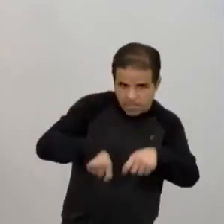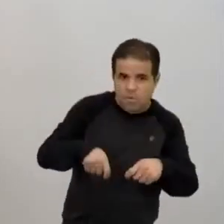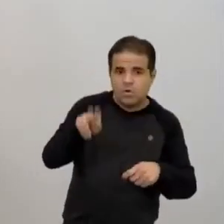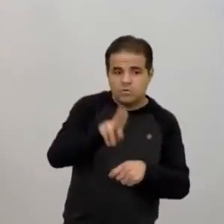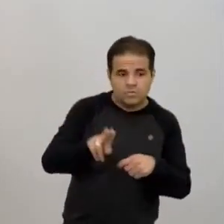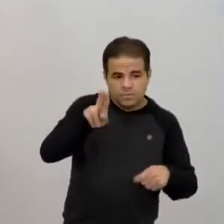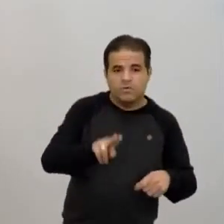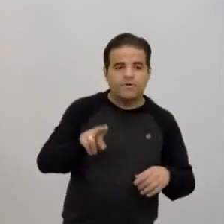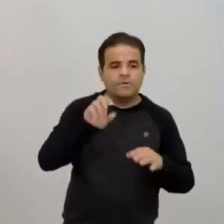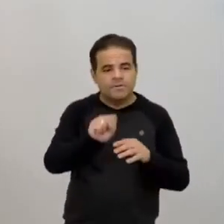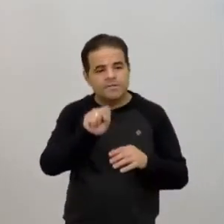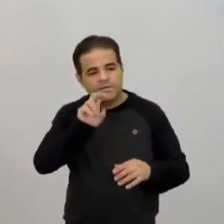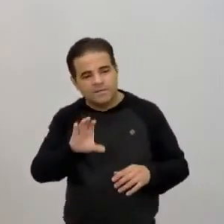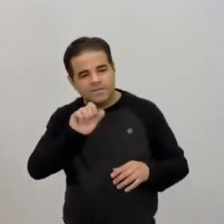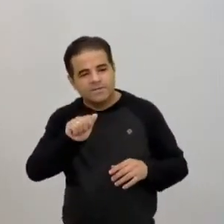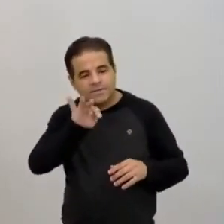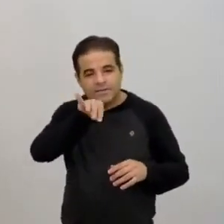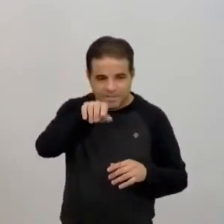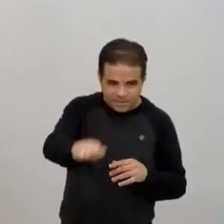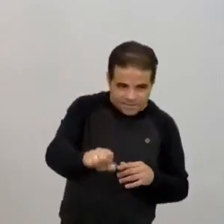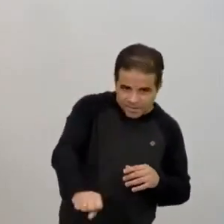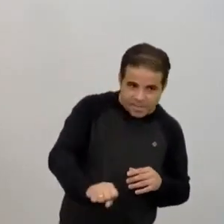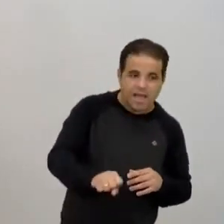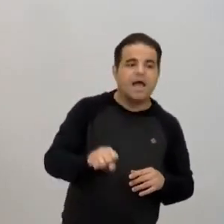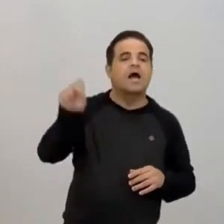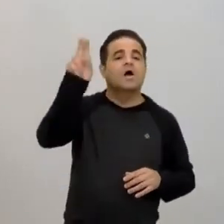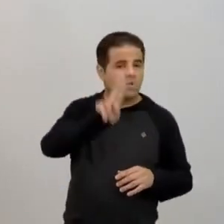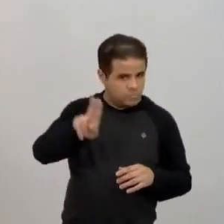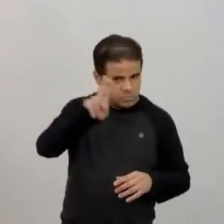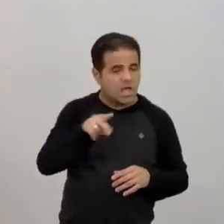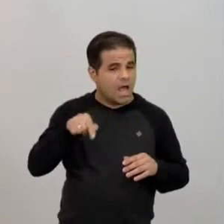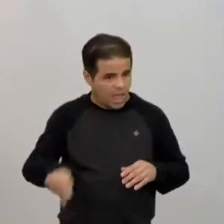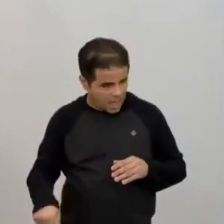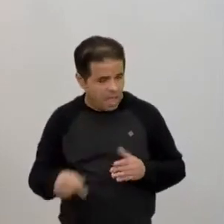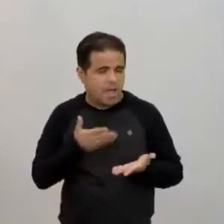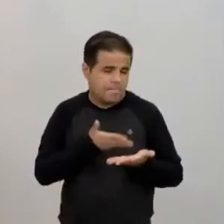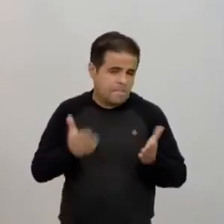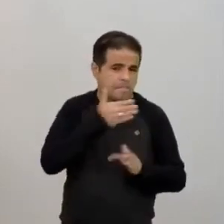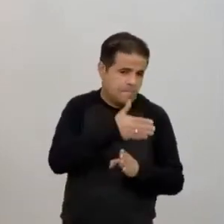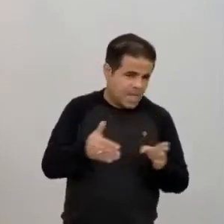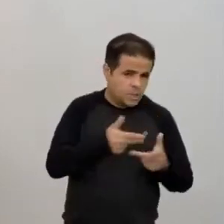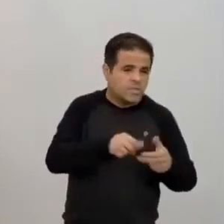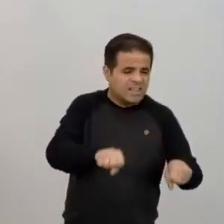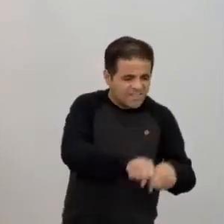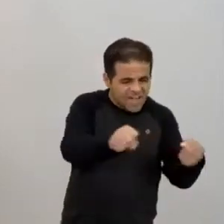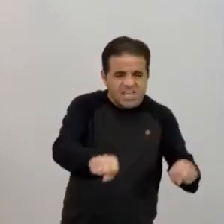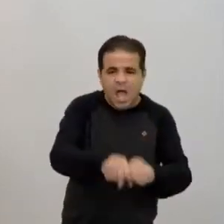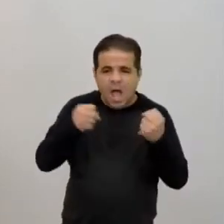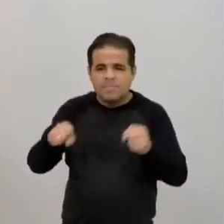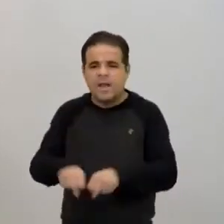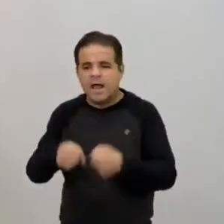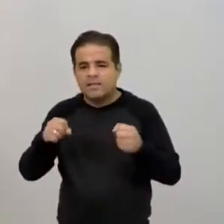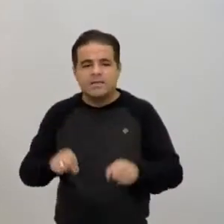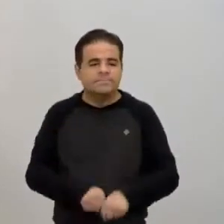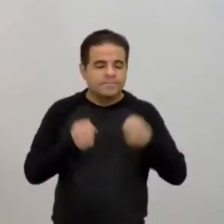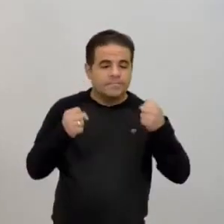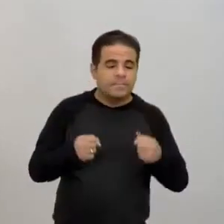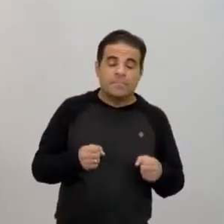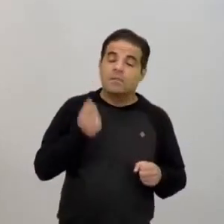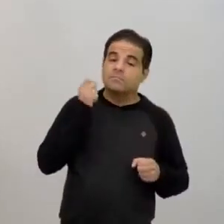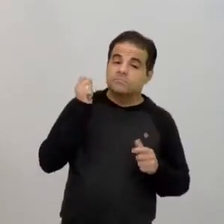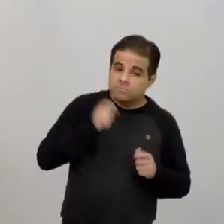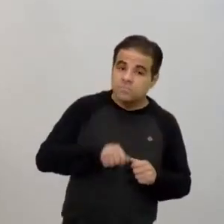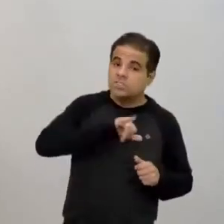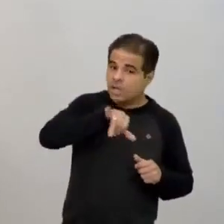a sucata, né? A gente mesmo aqui tá utilizando partes de coisas que estavam quebradas, enfim. Então isso não quer dizer que você não